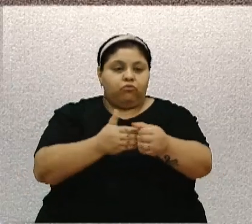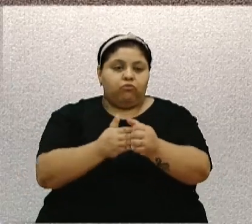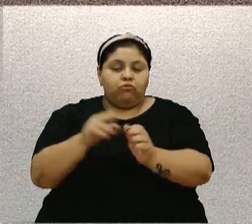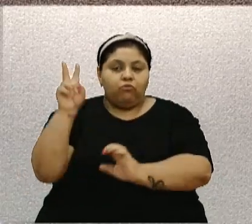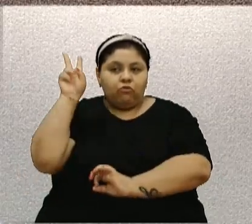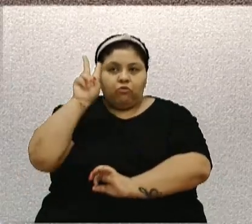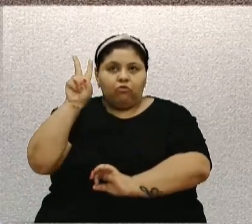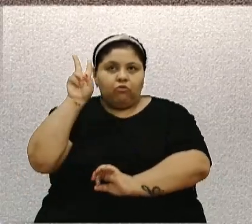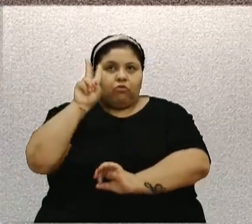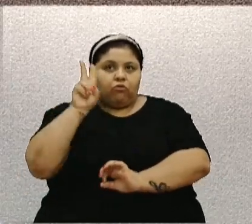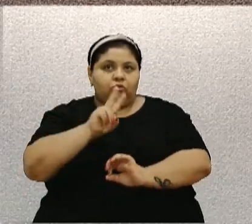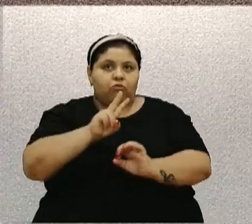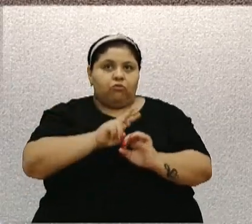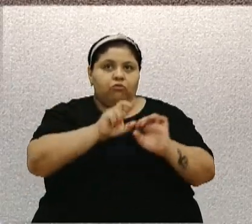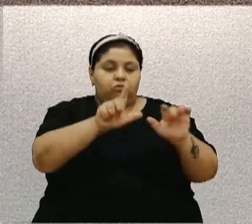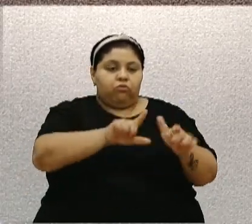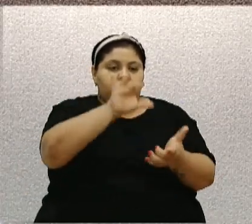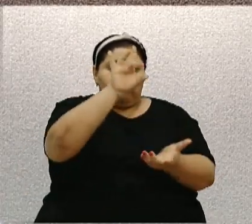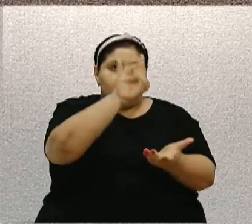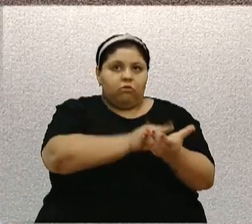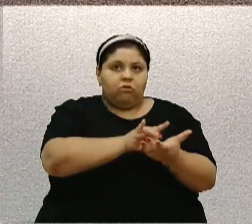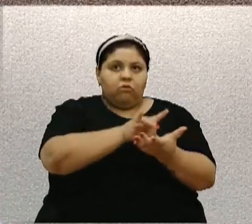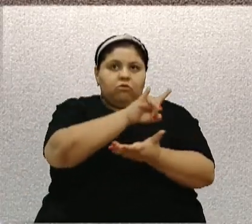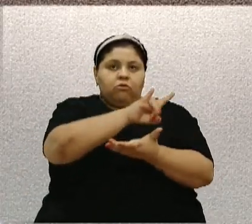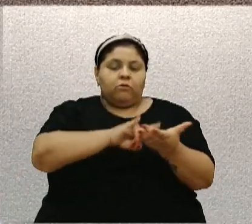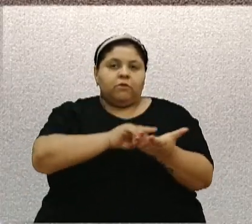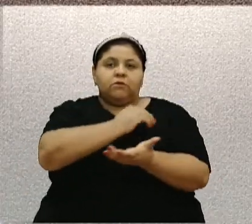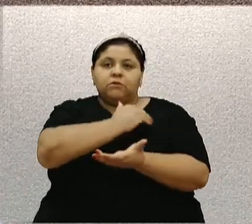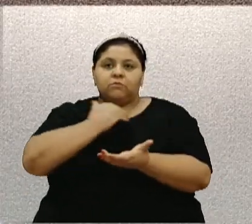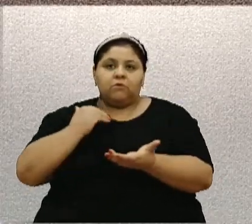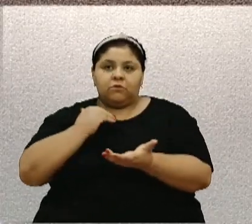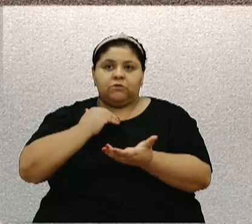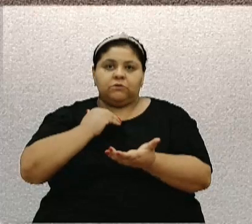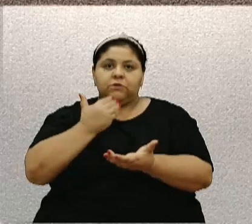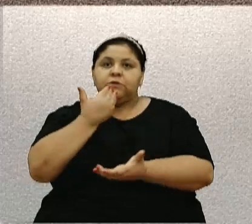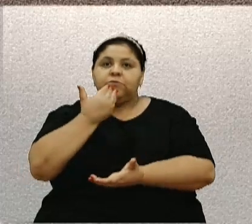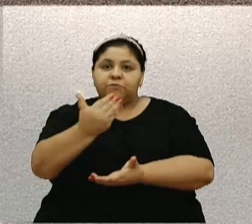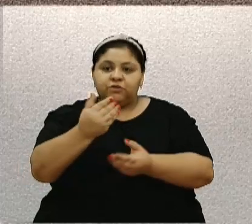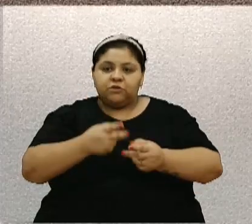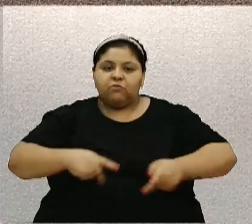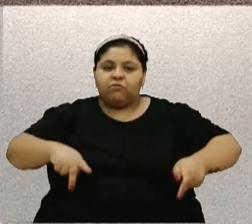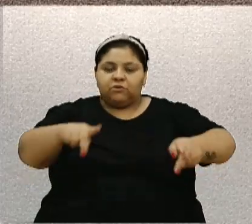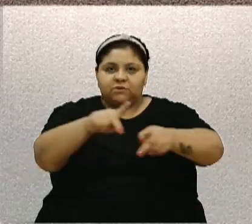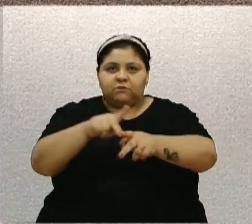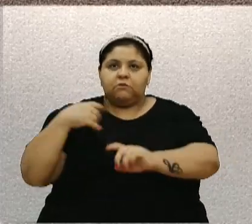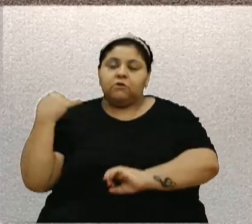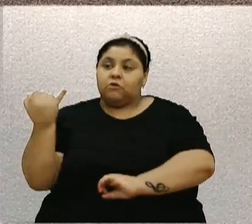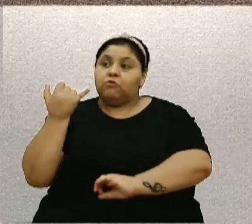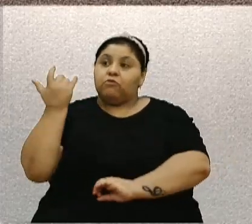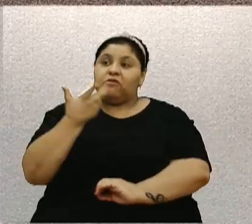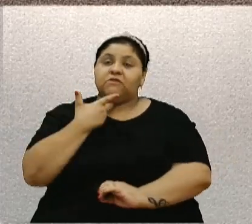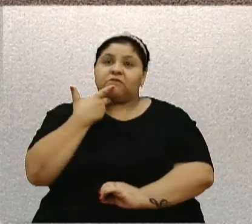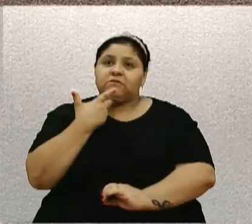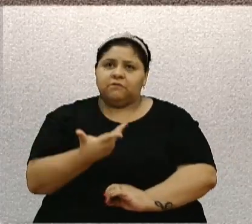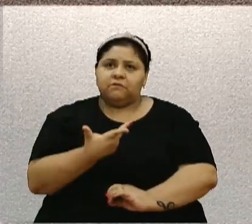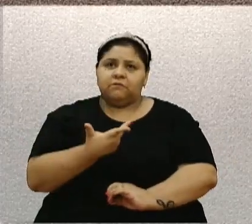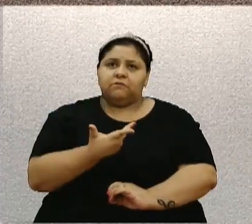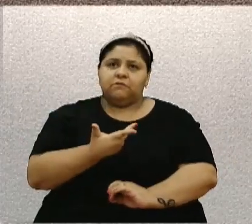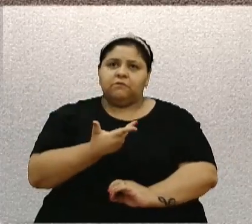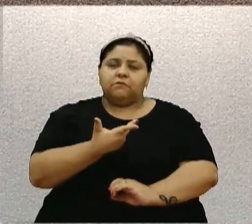localização, certidão de óbito e abaixo-assinado. Cabe destacar que as certidões referentes à